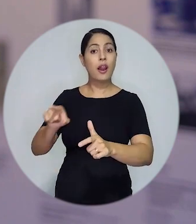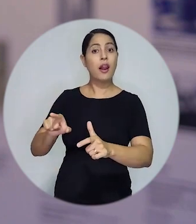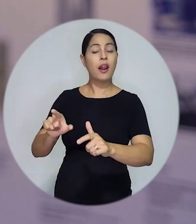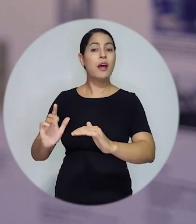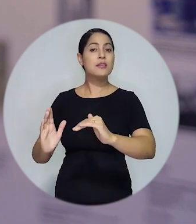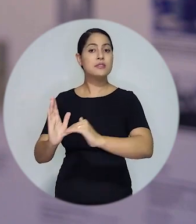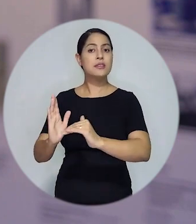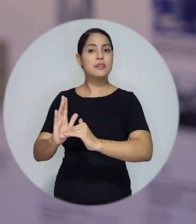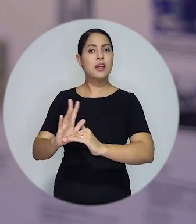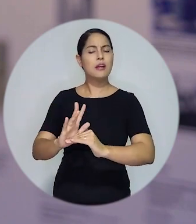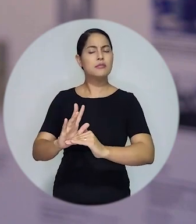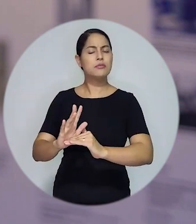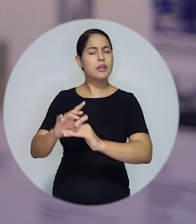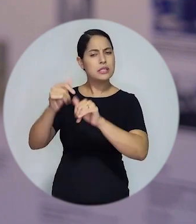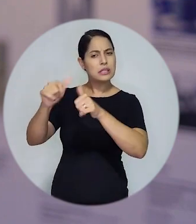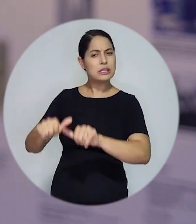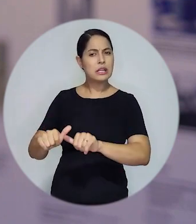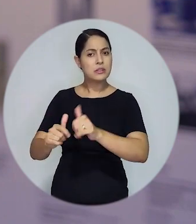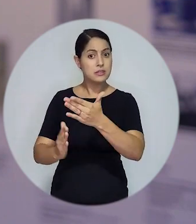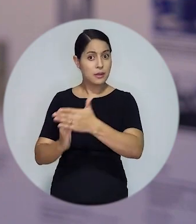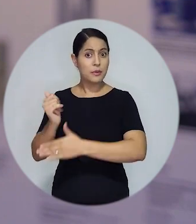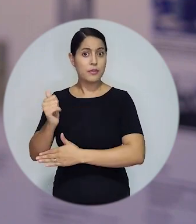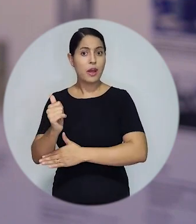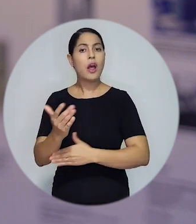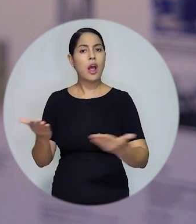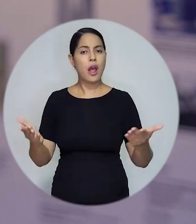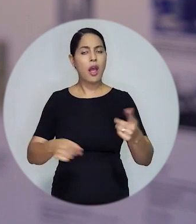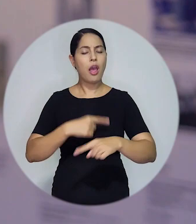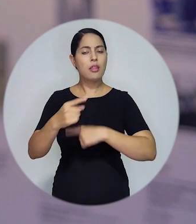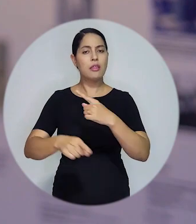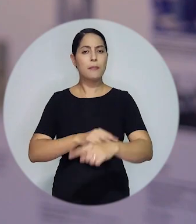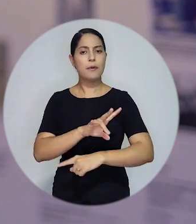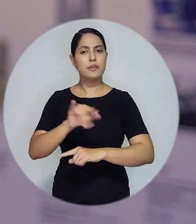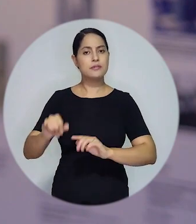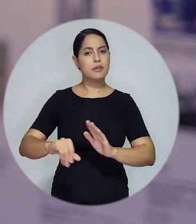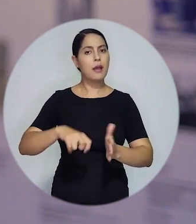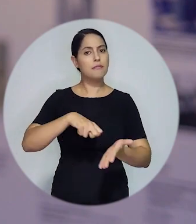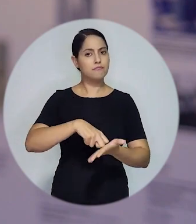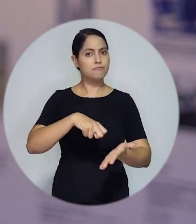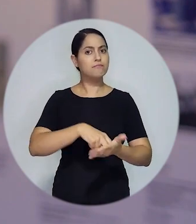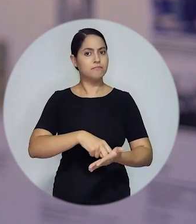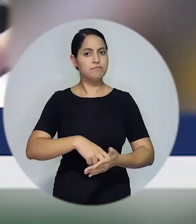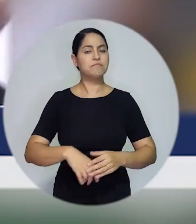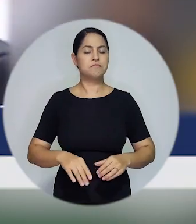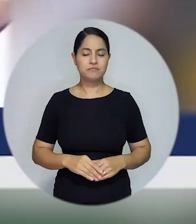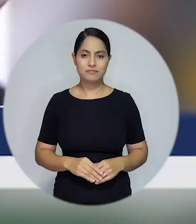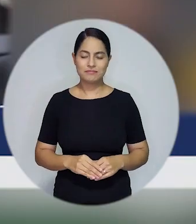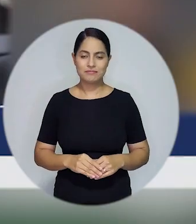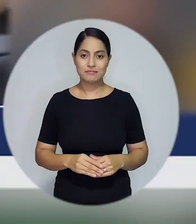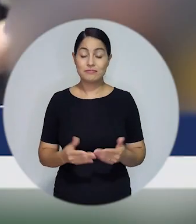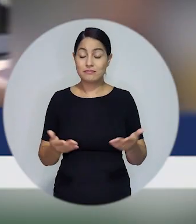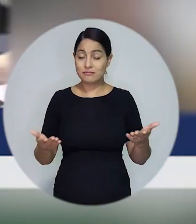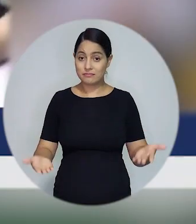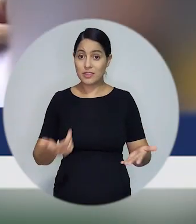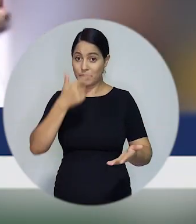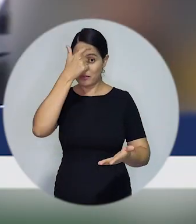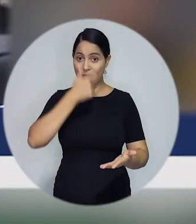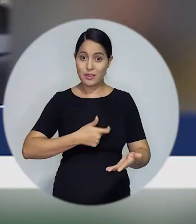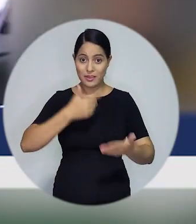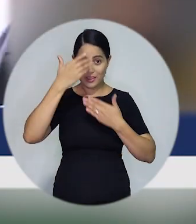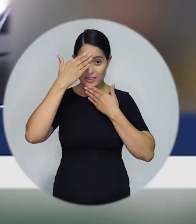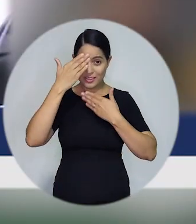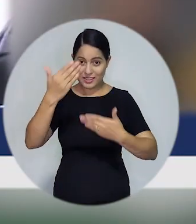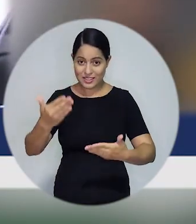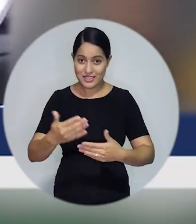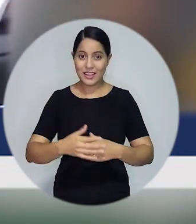aprovado, fará com que essas práticas sejam tratadas como infrações ético-disciplinares. Primeiro, para agradecer, em